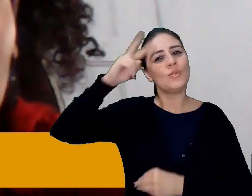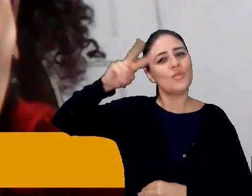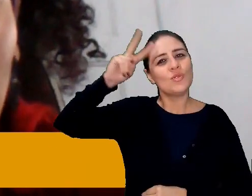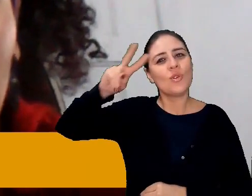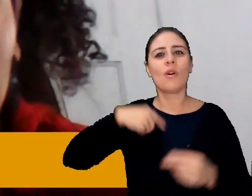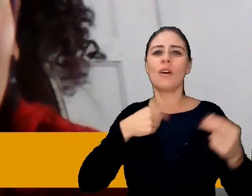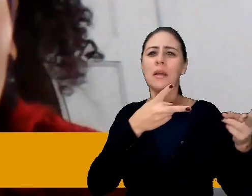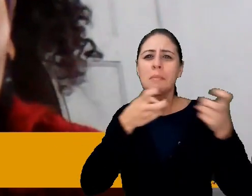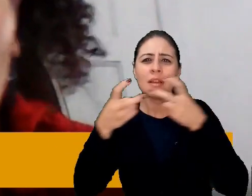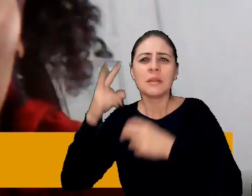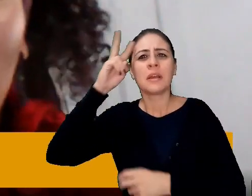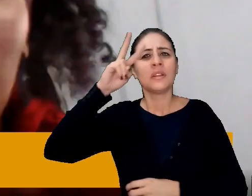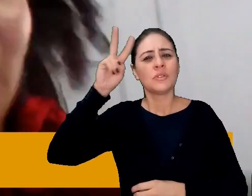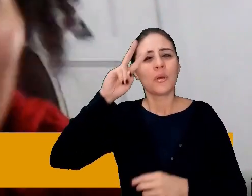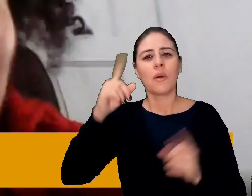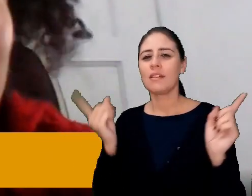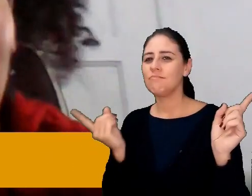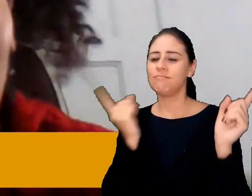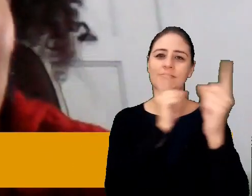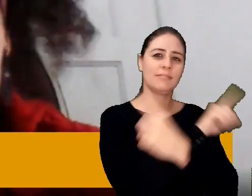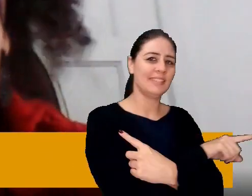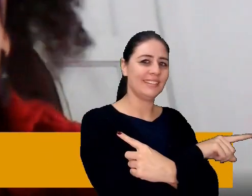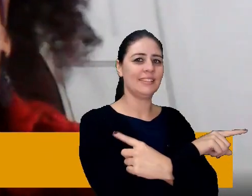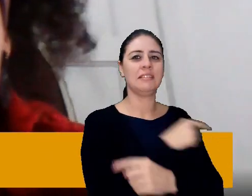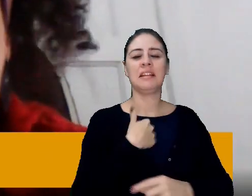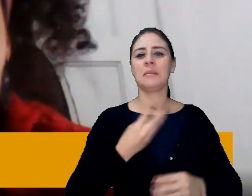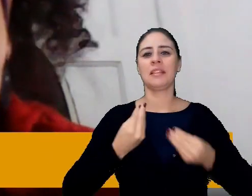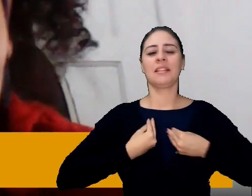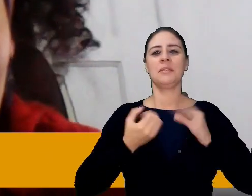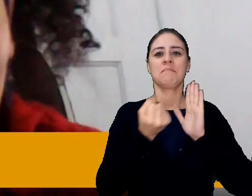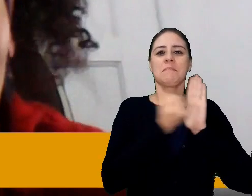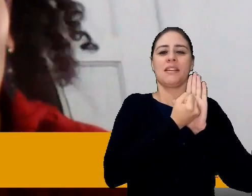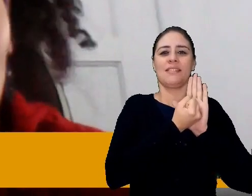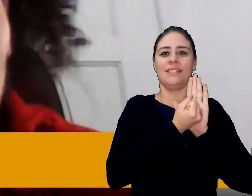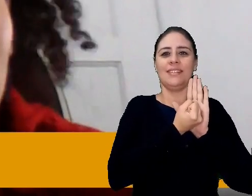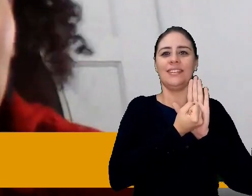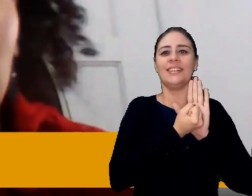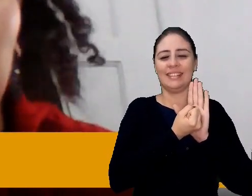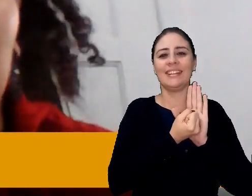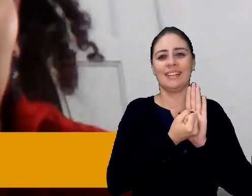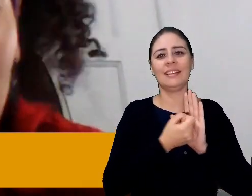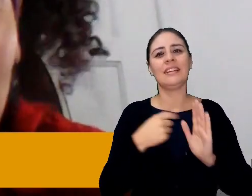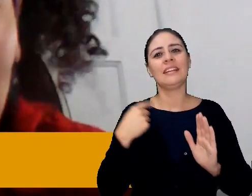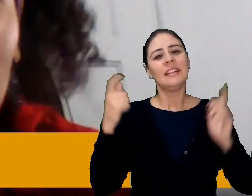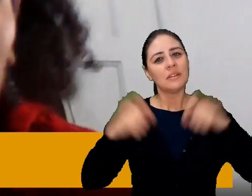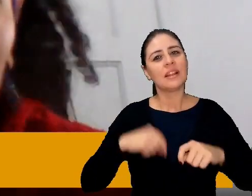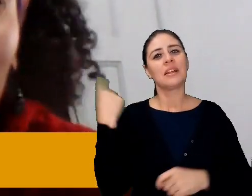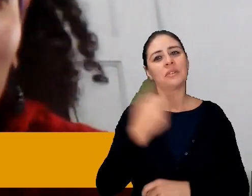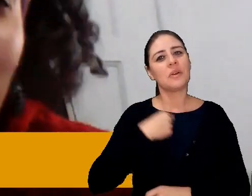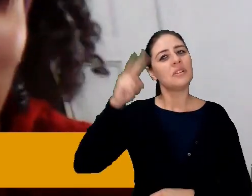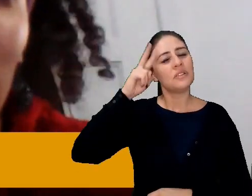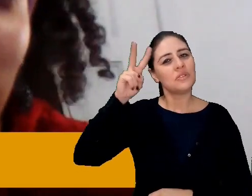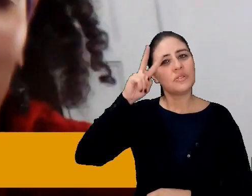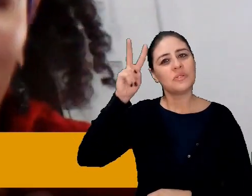trazer a história, perceber a história a contrapelo, e isso me marcou demais, né, que nós possamos cada vez mais escutar